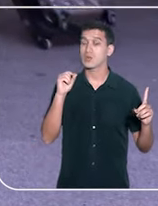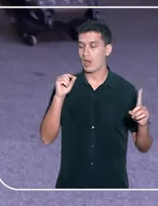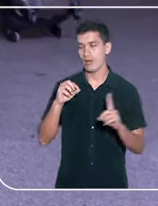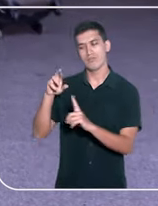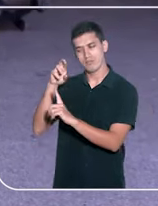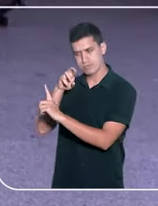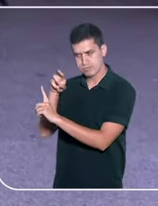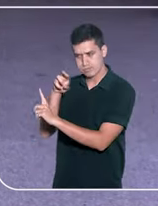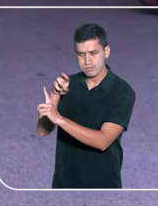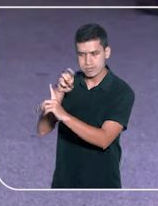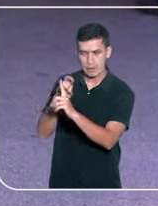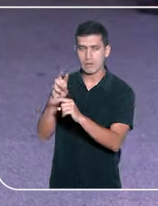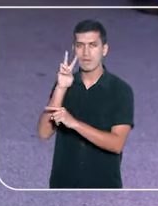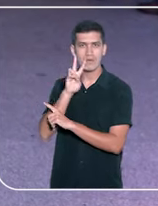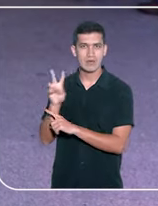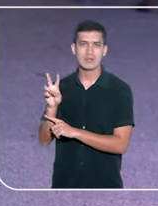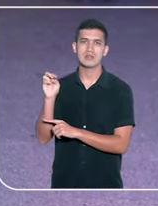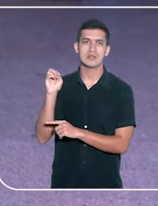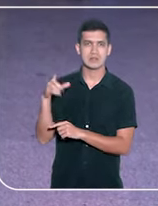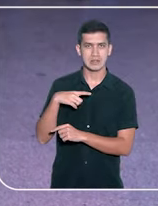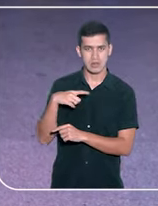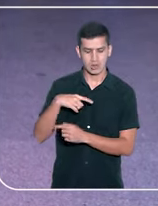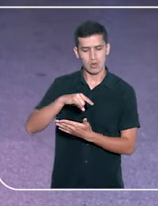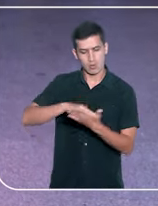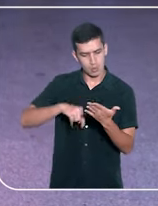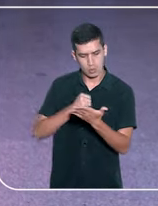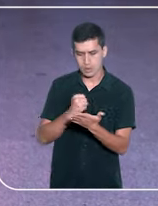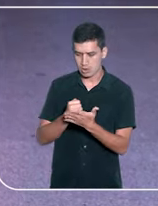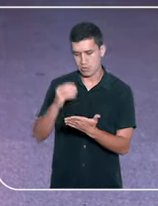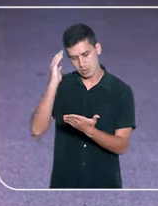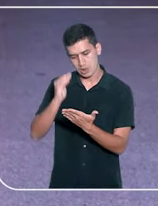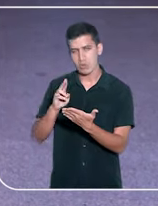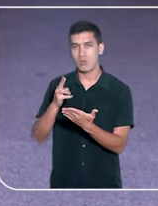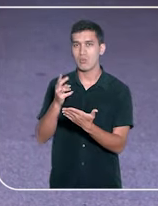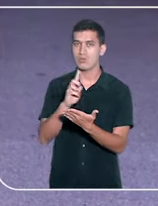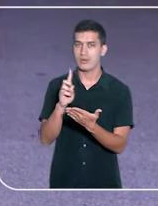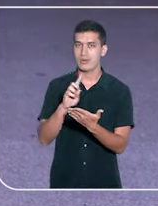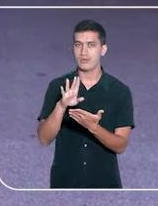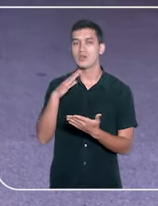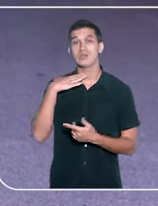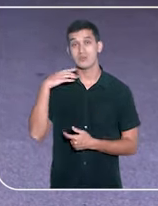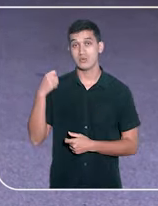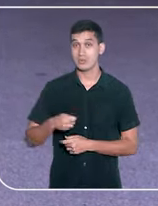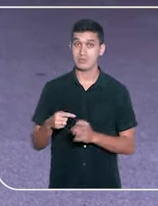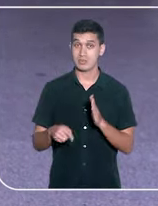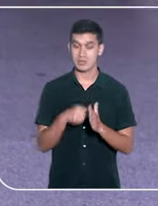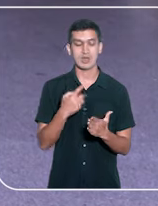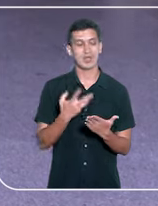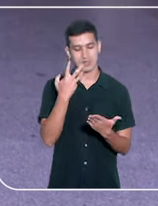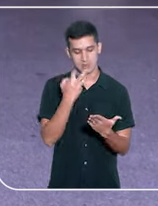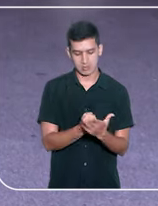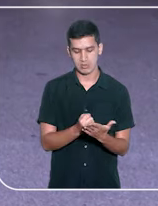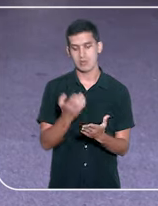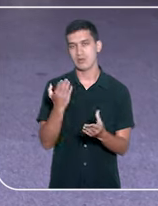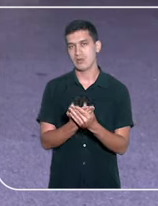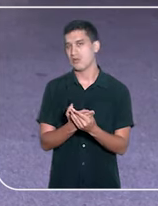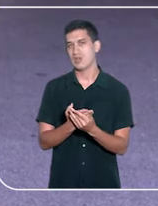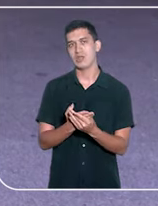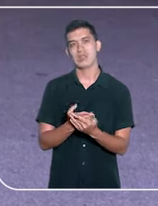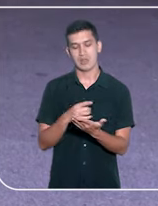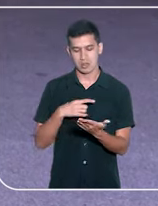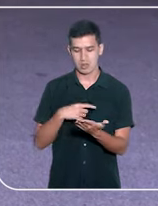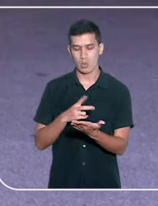perícia para verificar a extensão do cumprimento do contrato mas o juízo de primeiro grau acolheu os embargos e julgou a ação